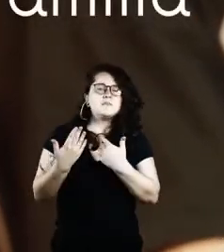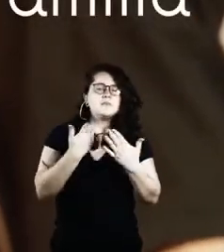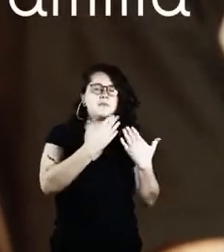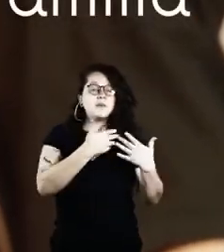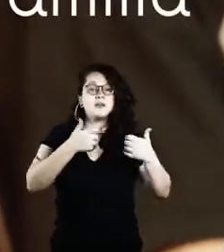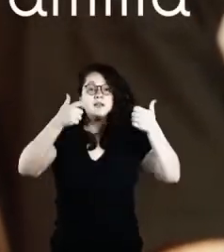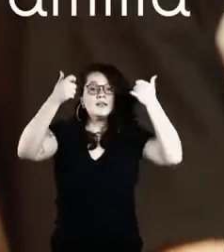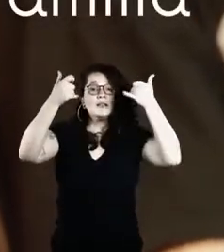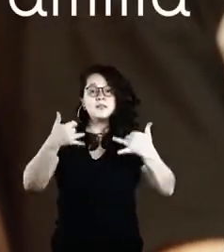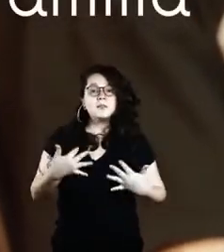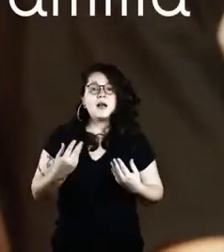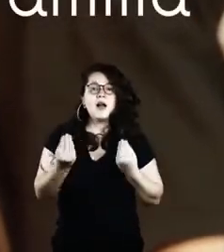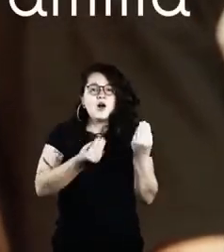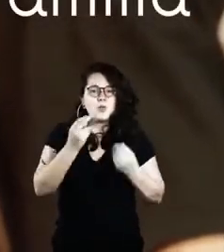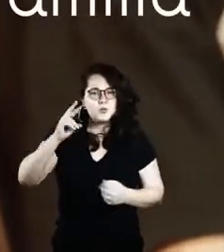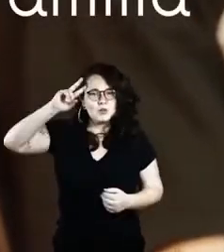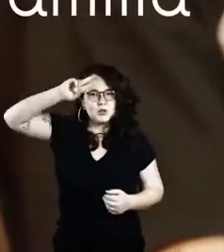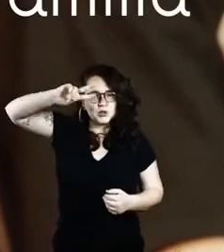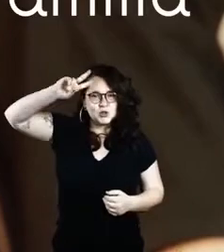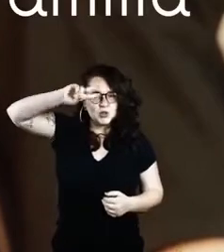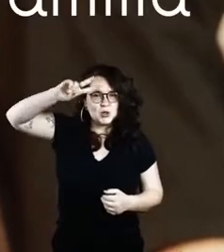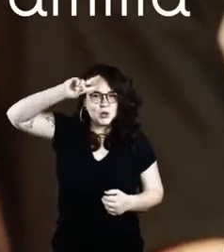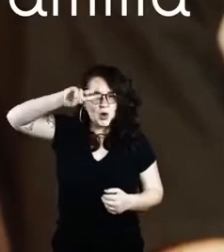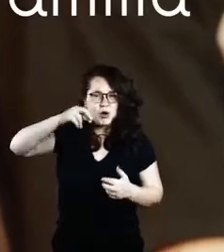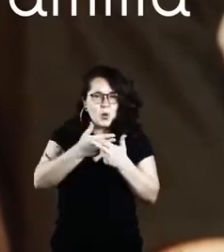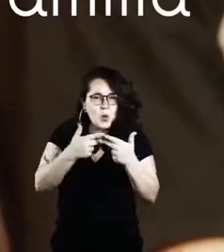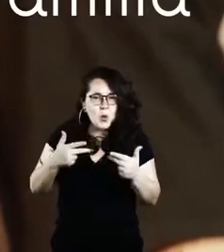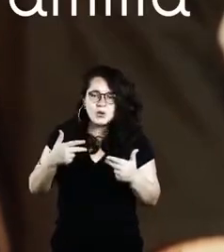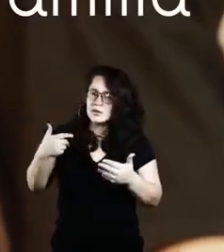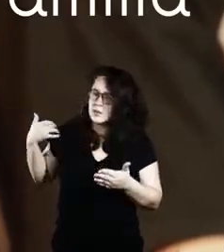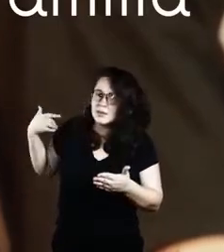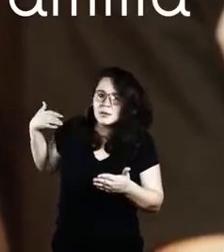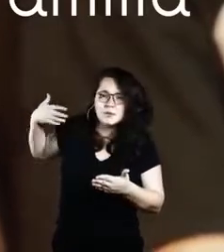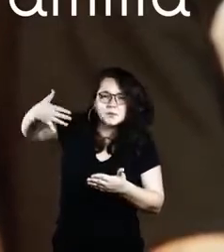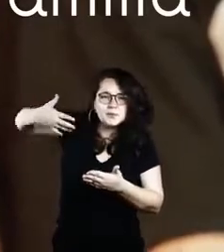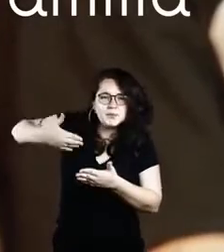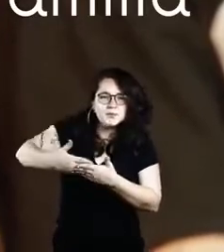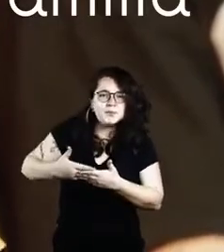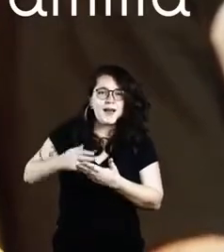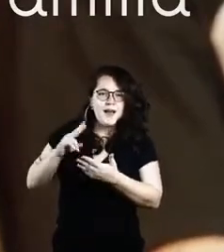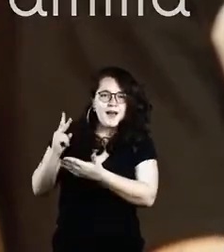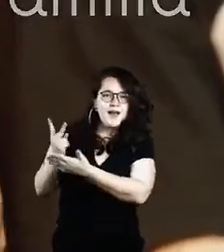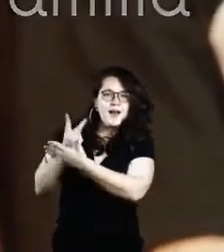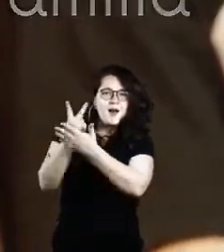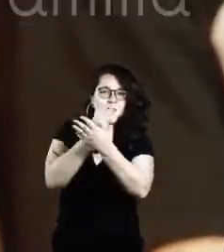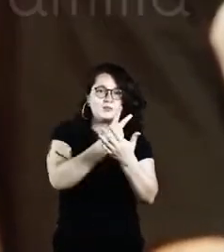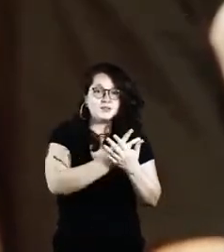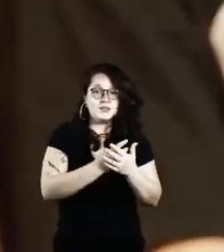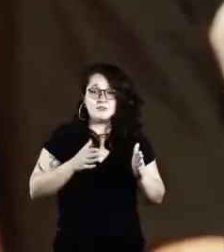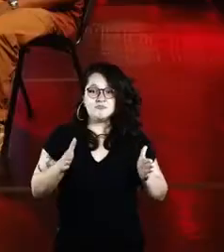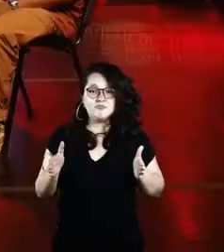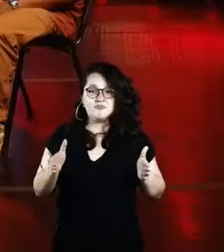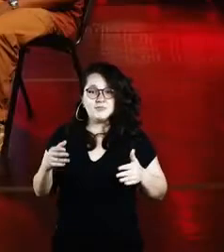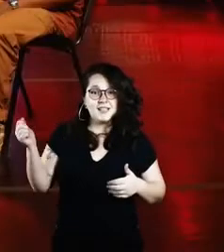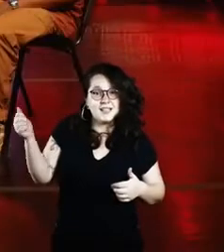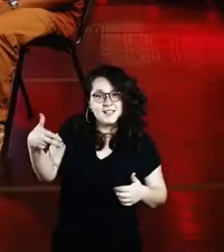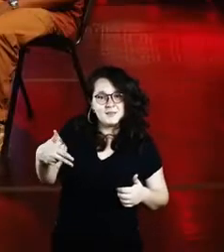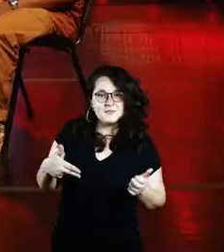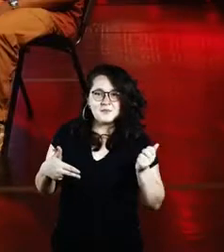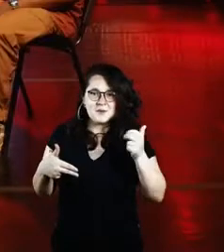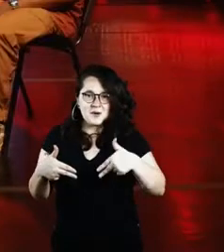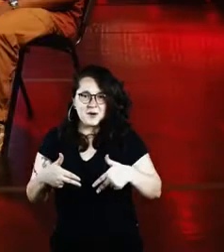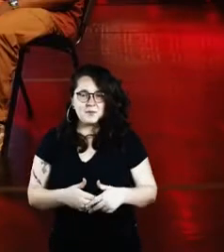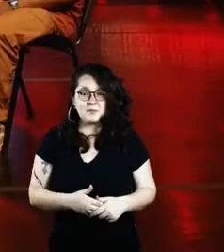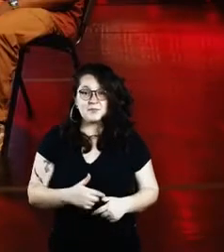contar algumas histórias dos acontecimentos que aconteceram na época do hip hop, né? Então é isso aí.